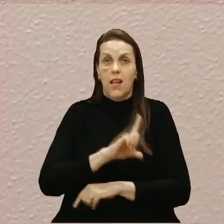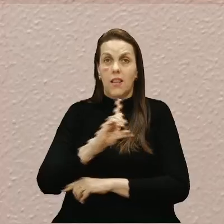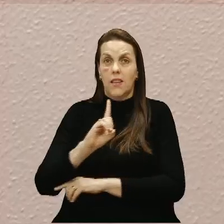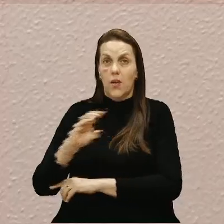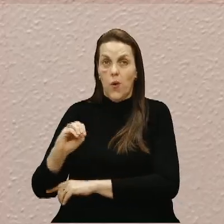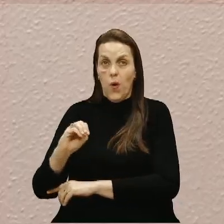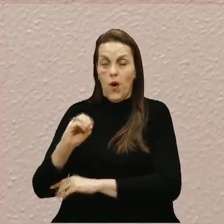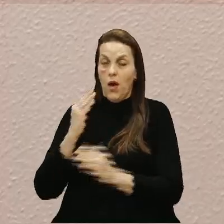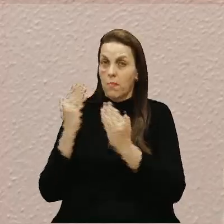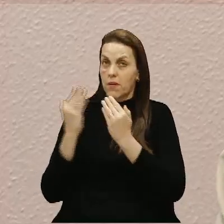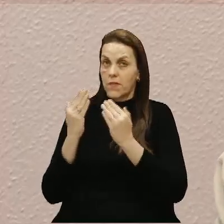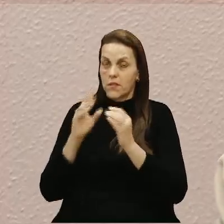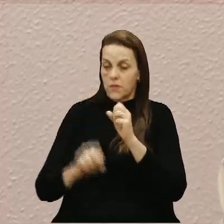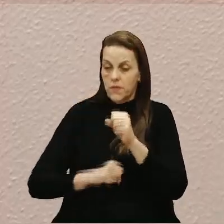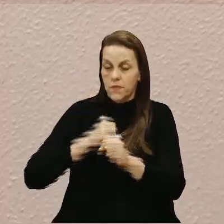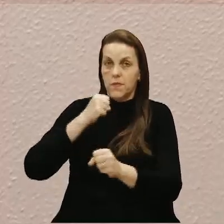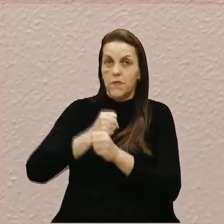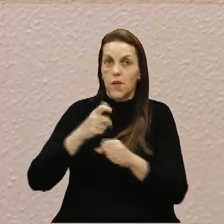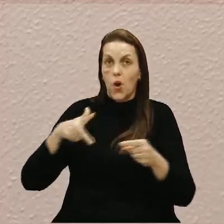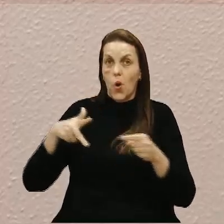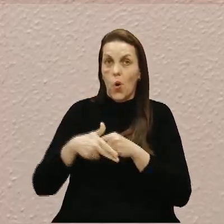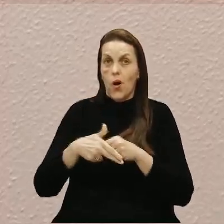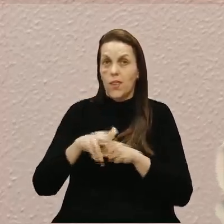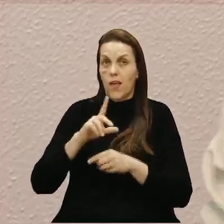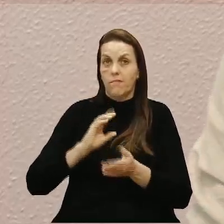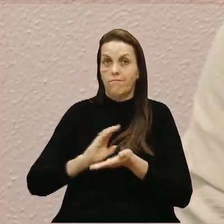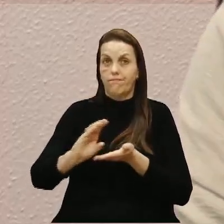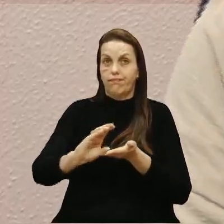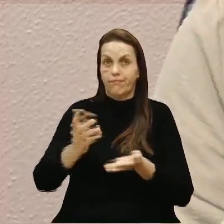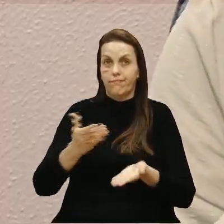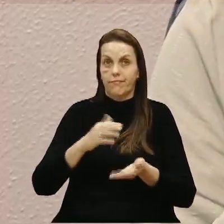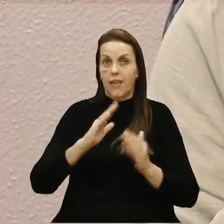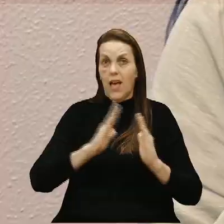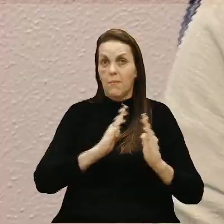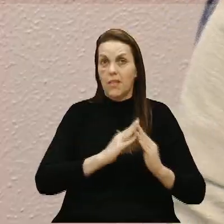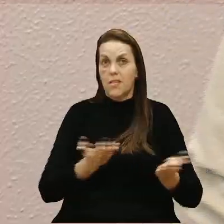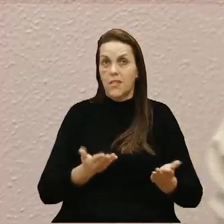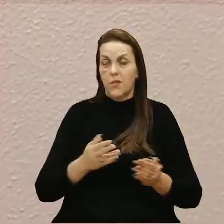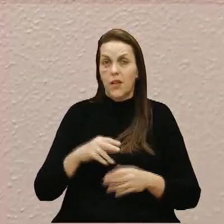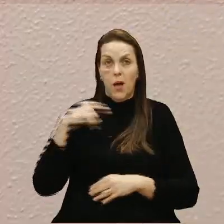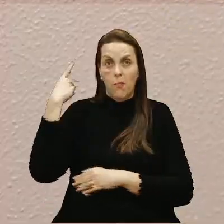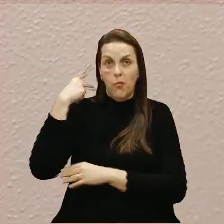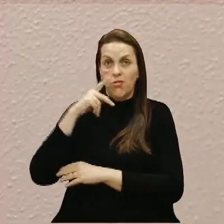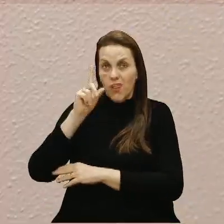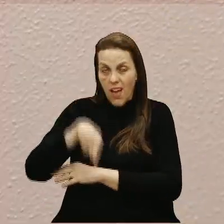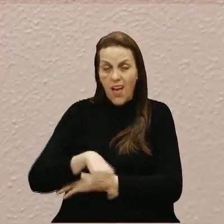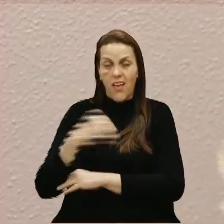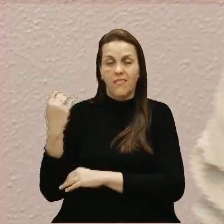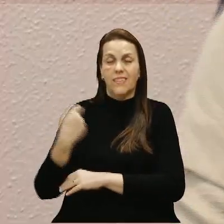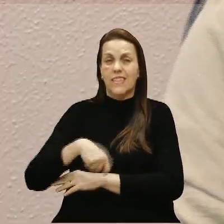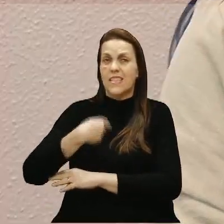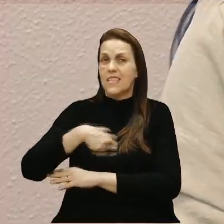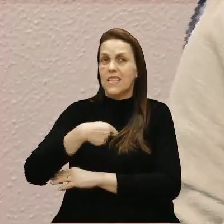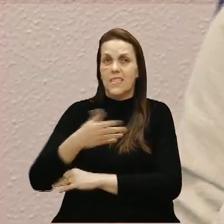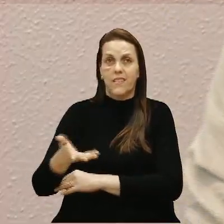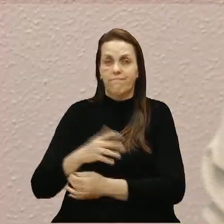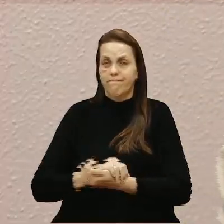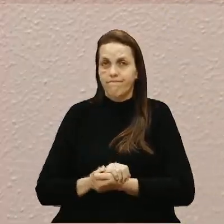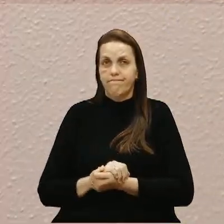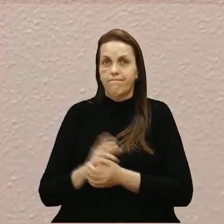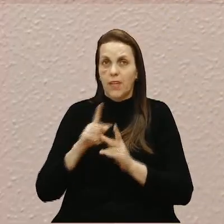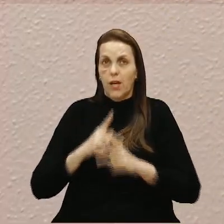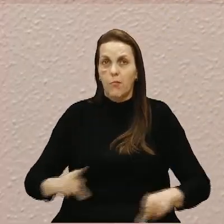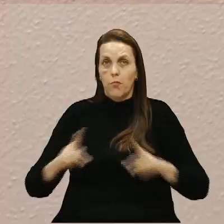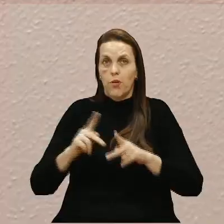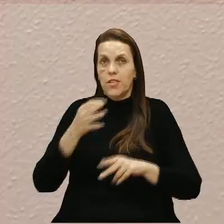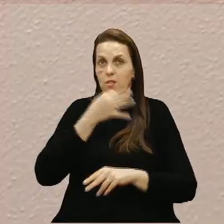previsão para o ano que vem, inclusive, é de corte em relação à habitação. Cortes numa política que é extremamente necessária para a